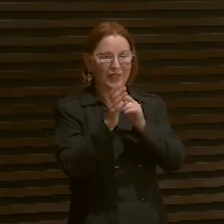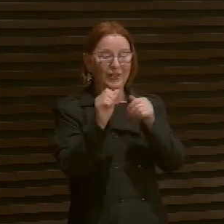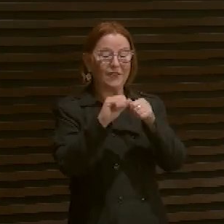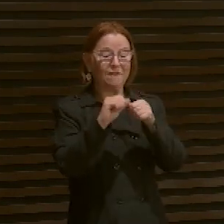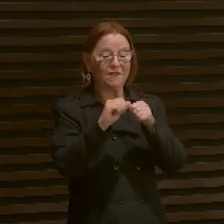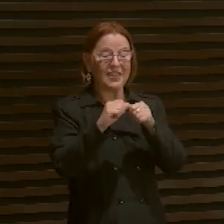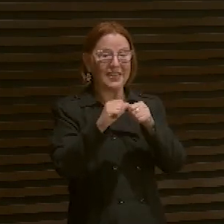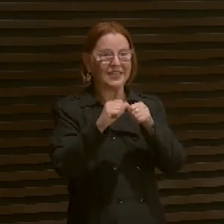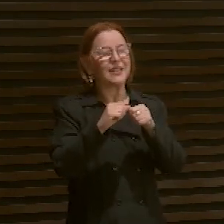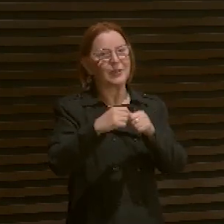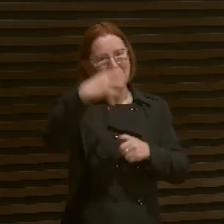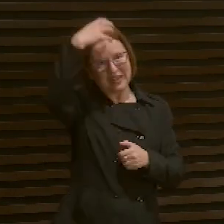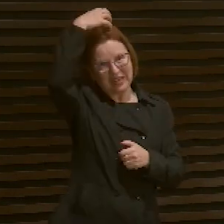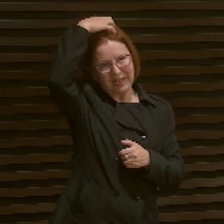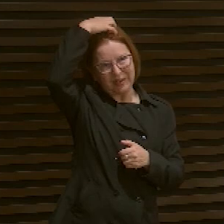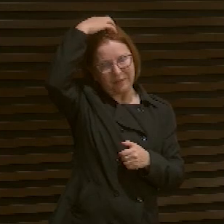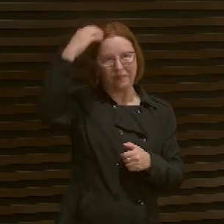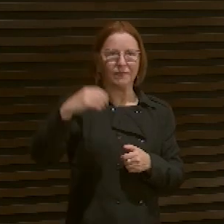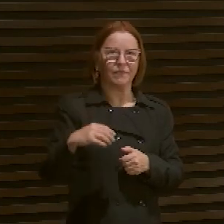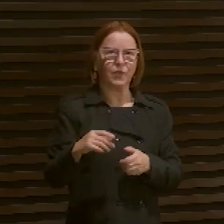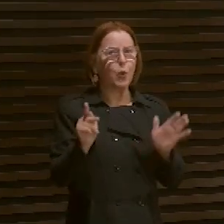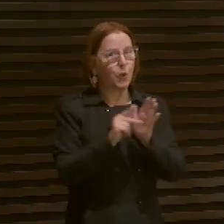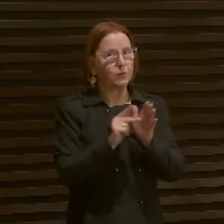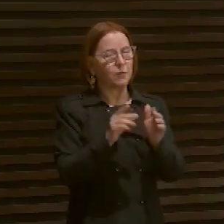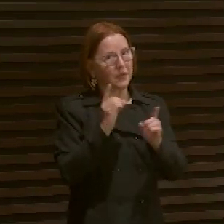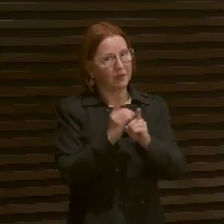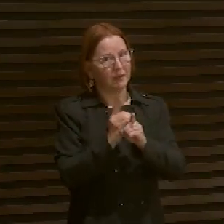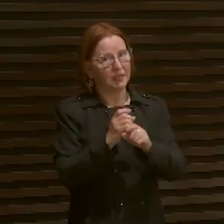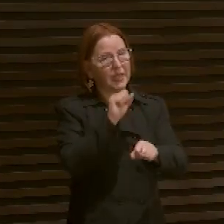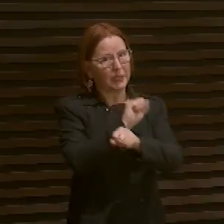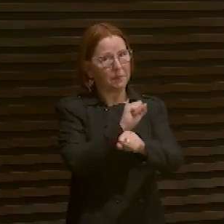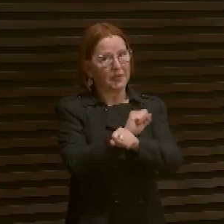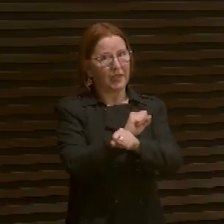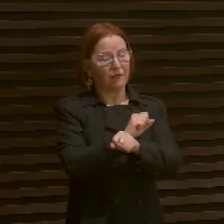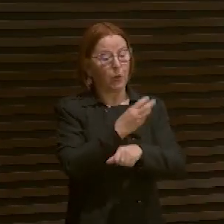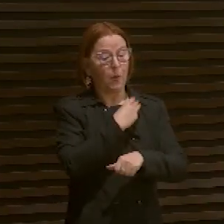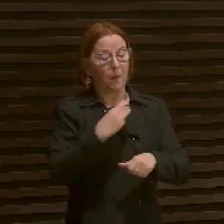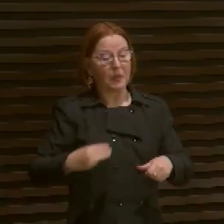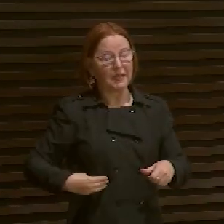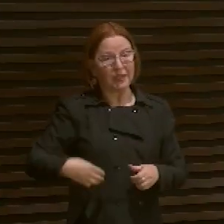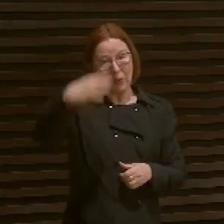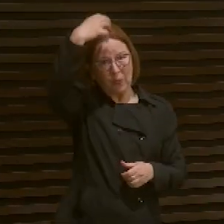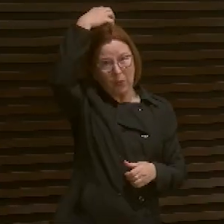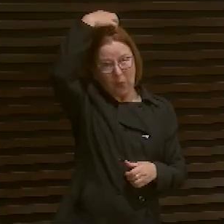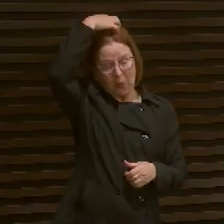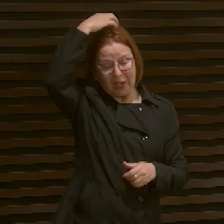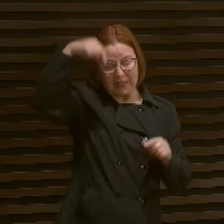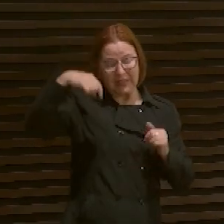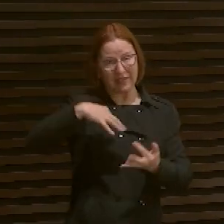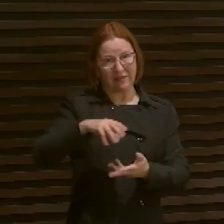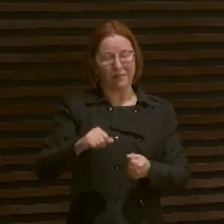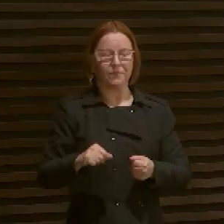E os próprios discípulos, nós sabemos que esperavam um Messias, um rei terreno. Vocês lembram de Tiago e